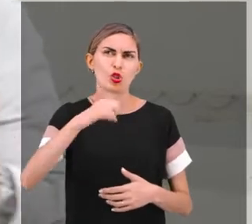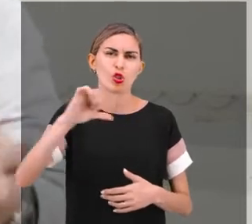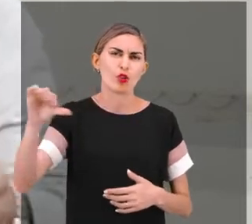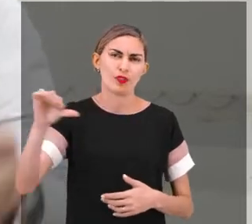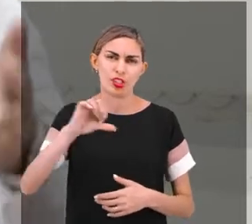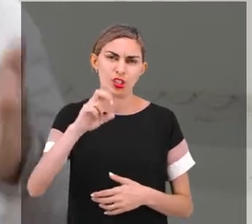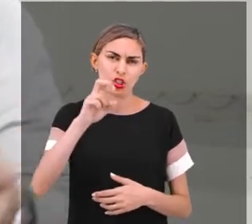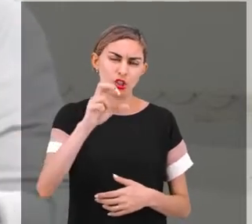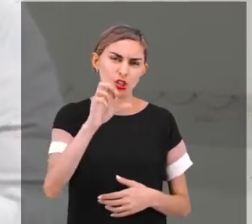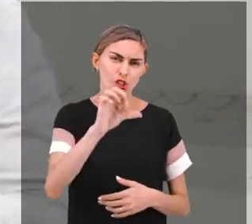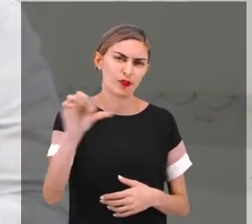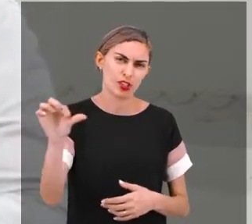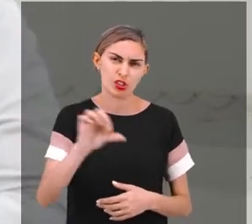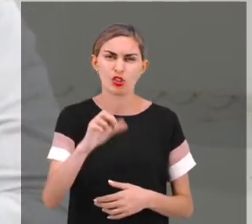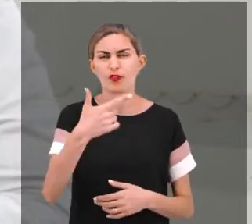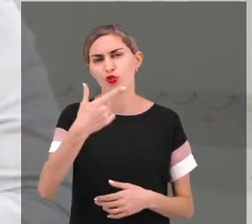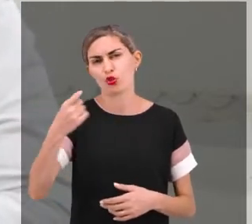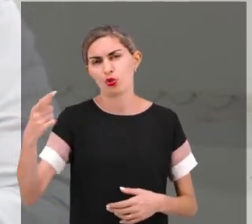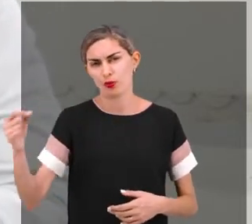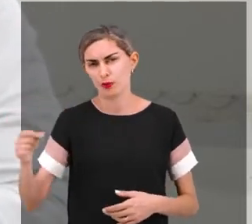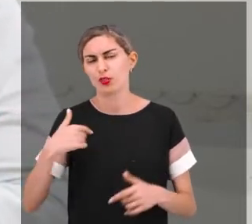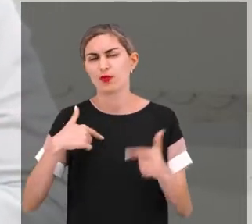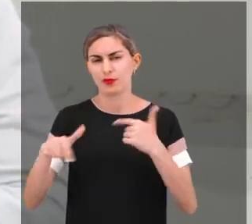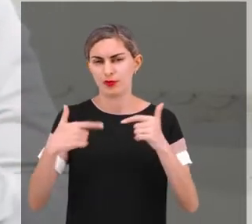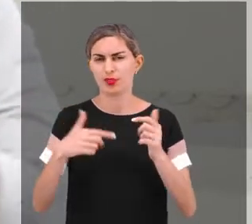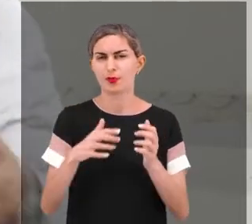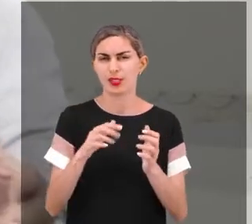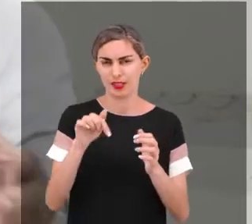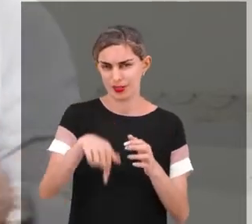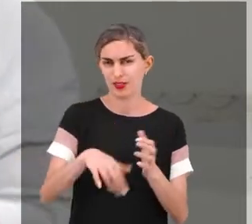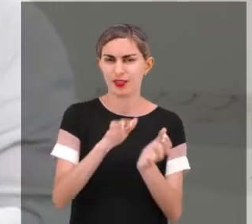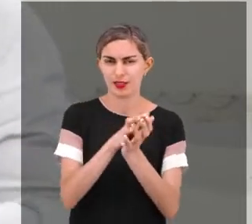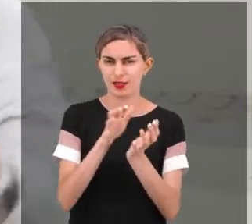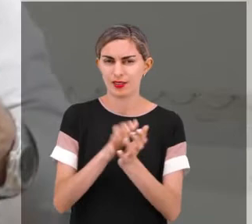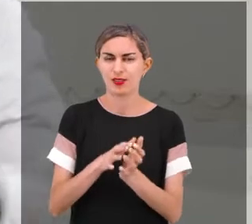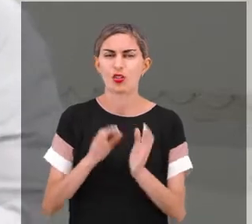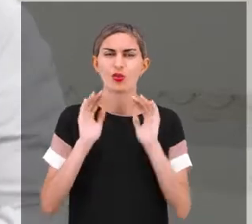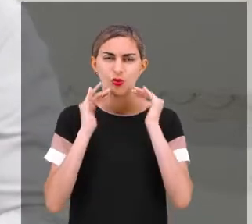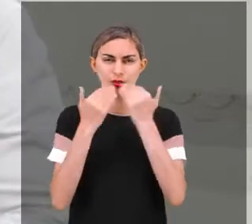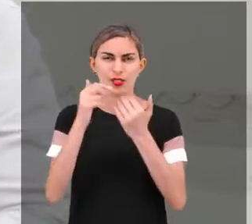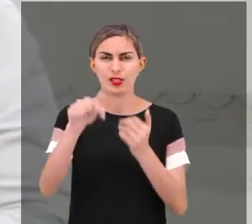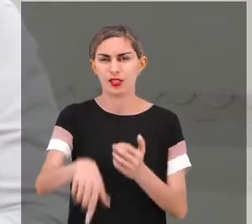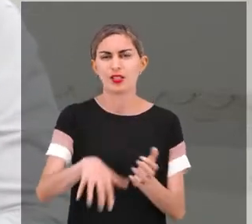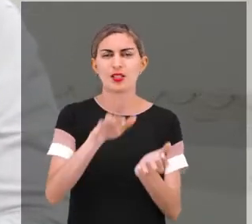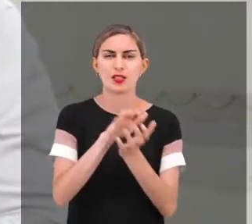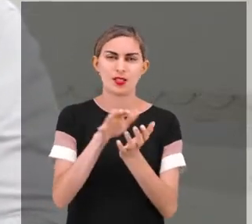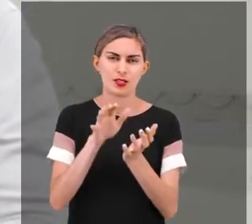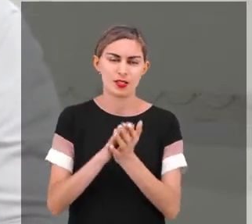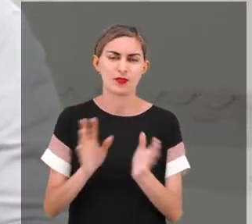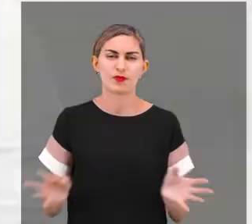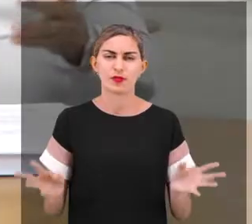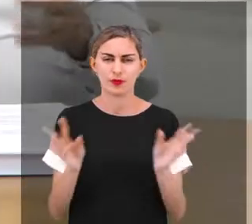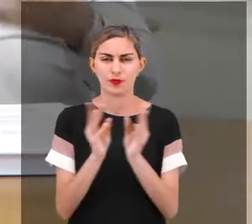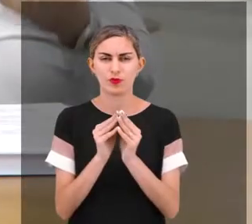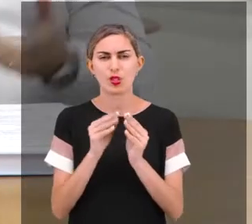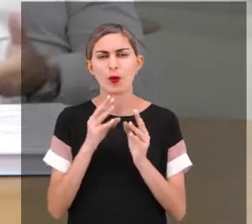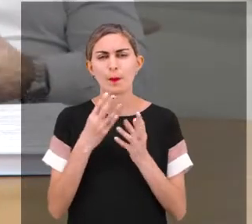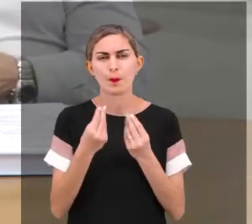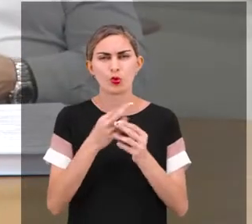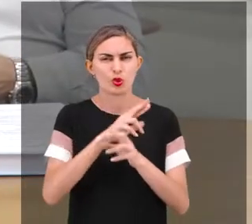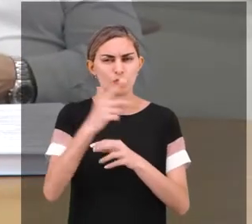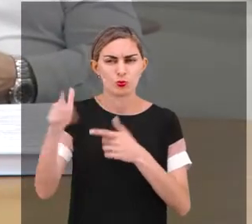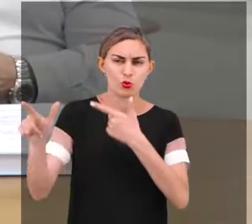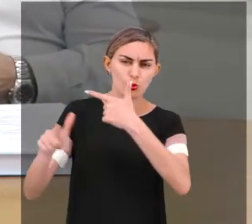1999, 2000, 2002, quando eu trabalhei no Porto do Recife, essa semente do Congresso que foi realizada aqui em Recife foi implementada. Muitas